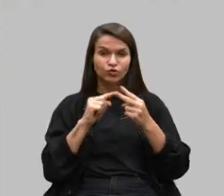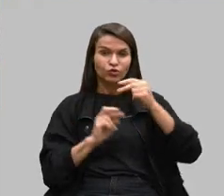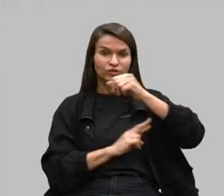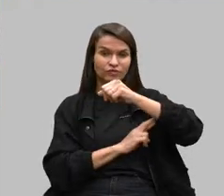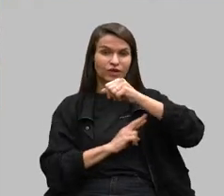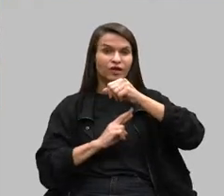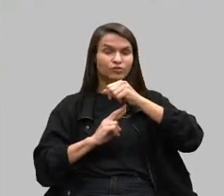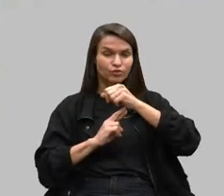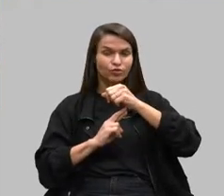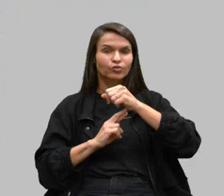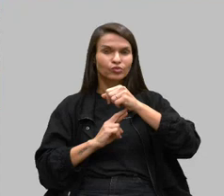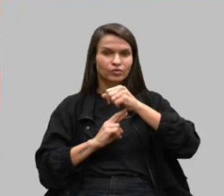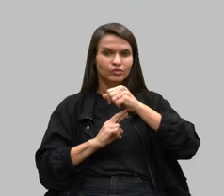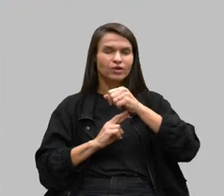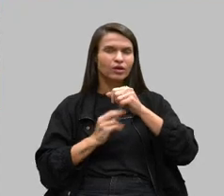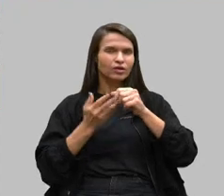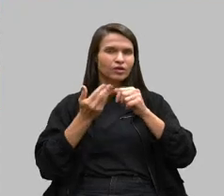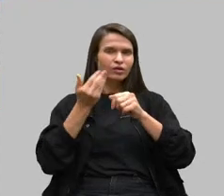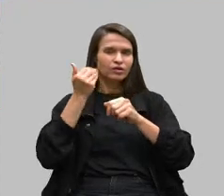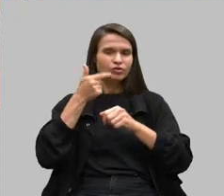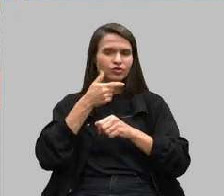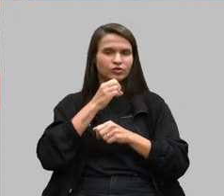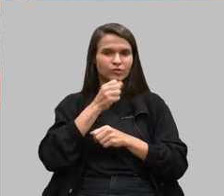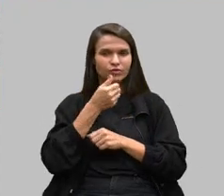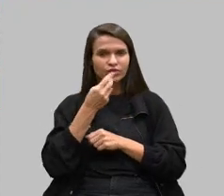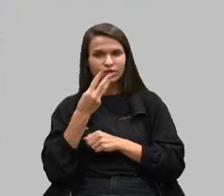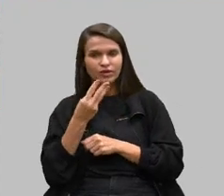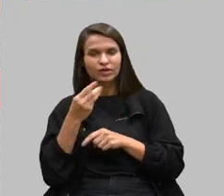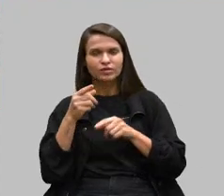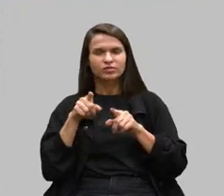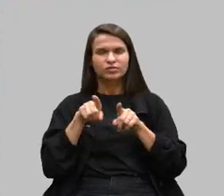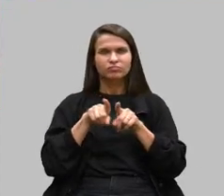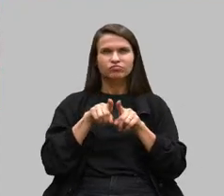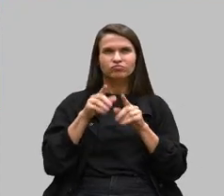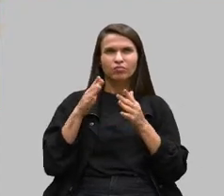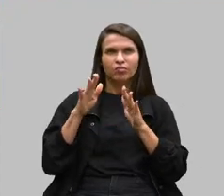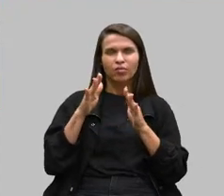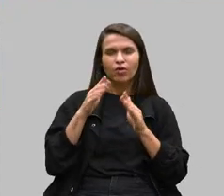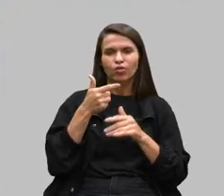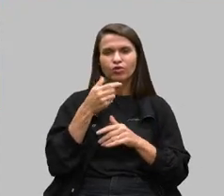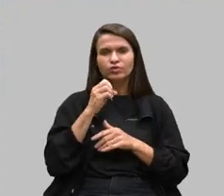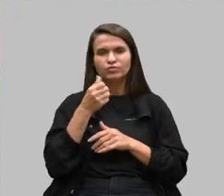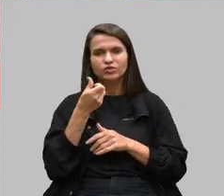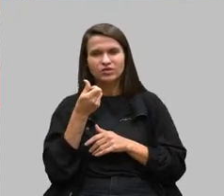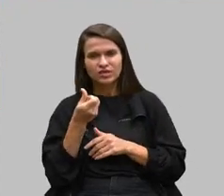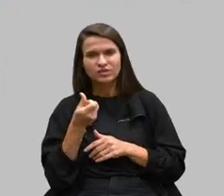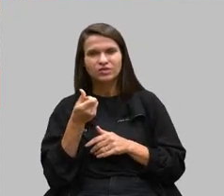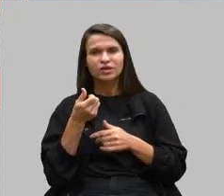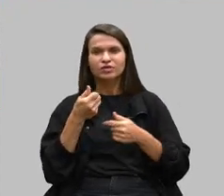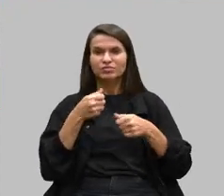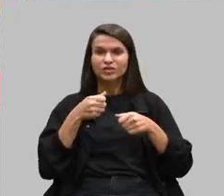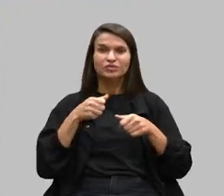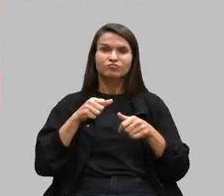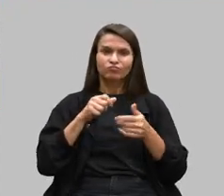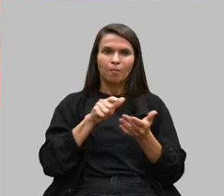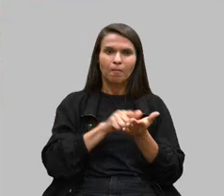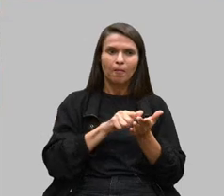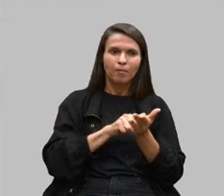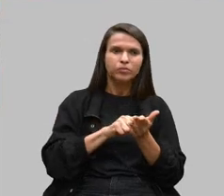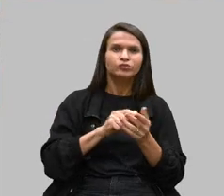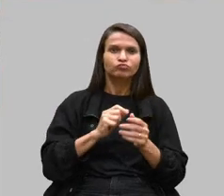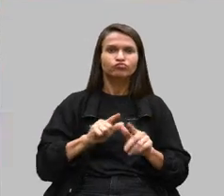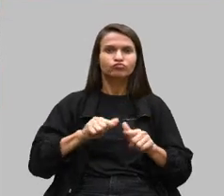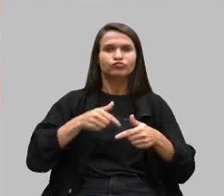que desde 2013 2016 que era era para ter saído do Papel mas até hoje est falando no ano que